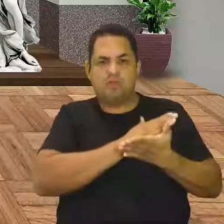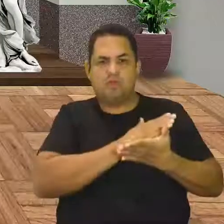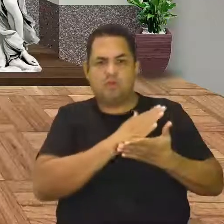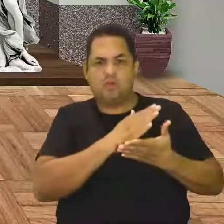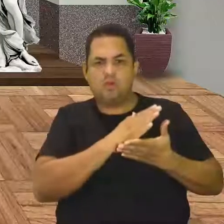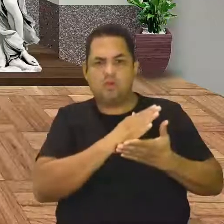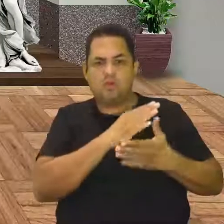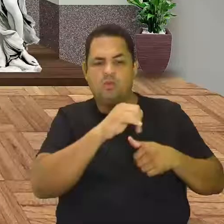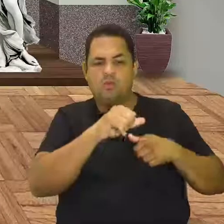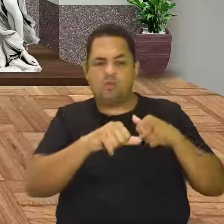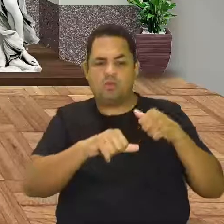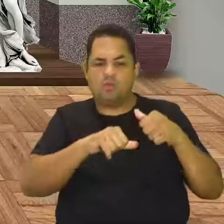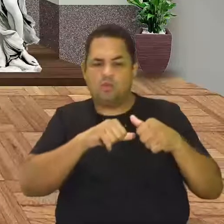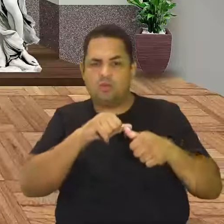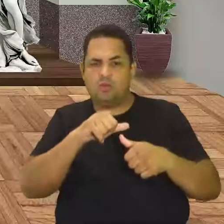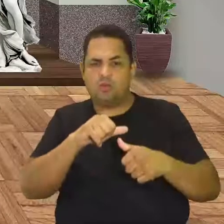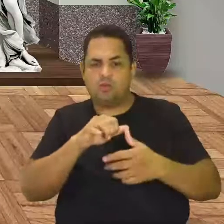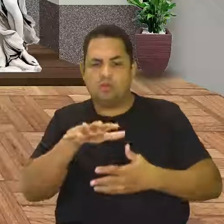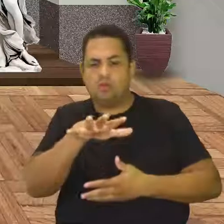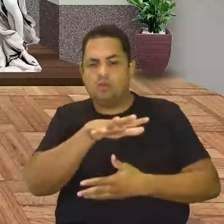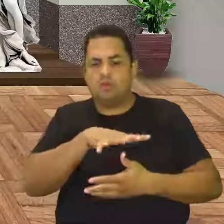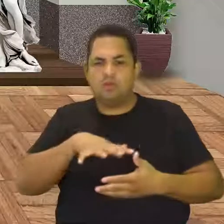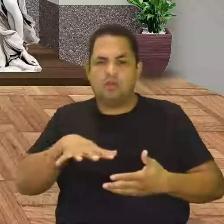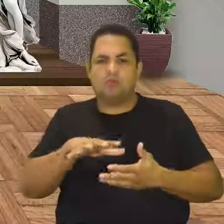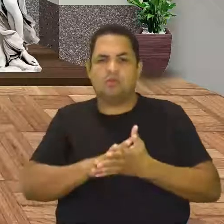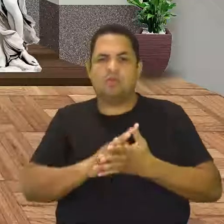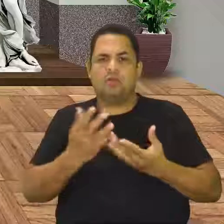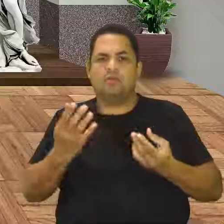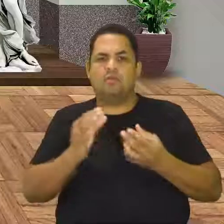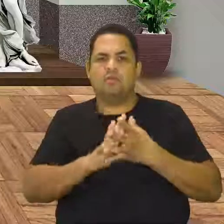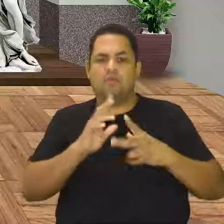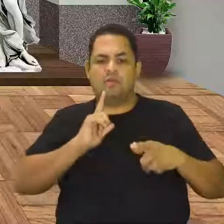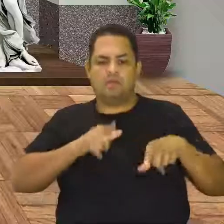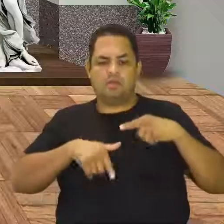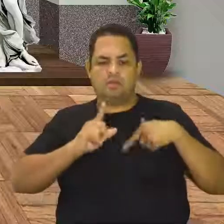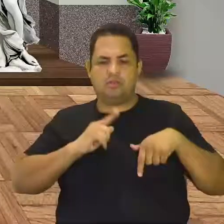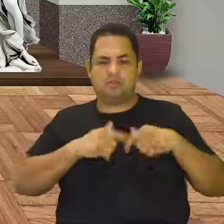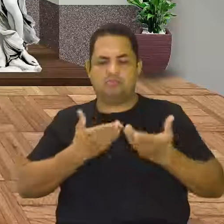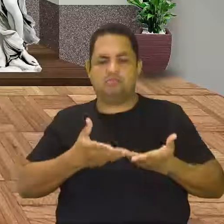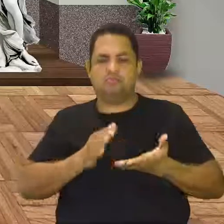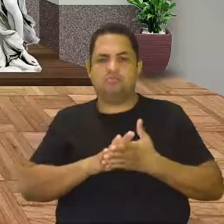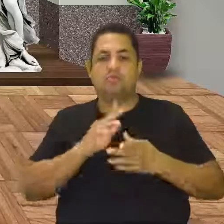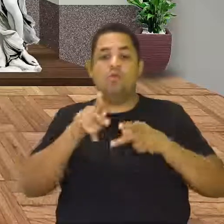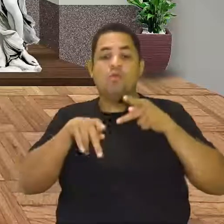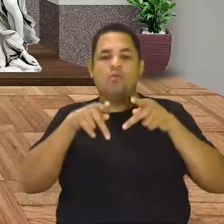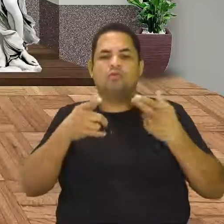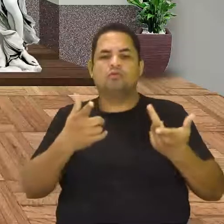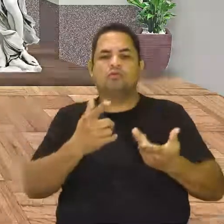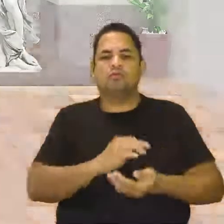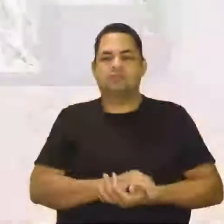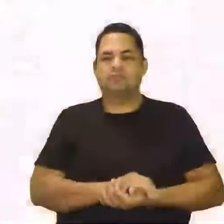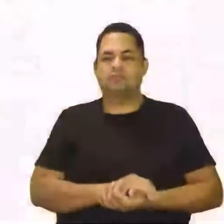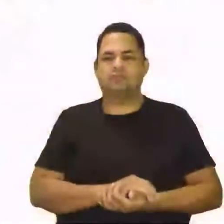começar a ser ocupada por israelenses. Israel chega lá. Na tela para